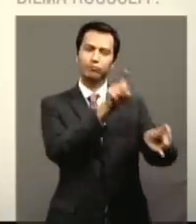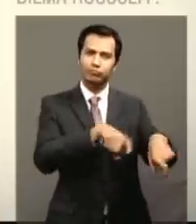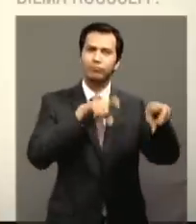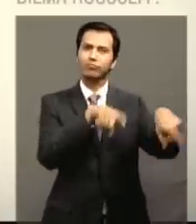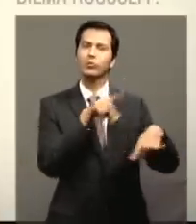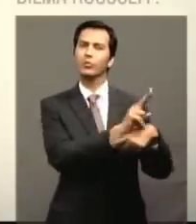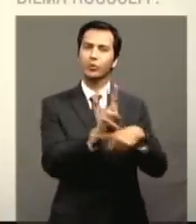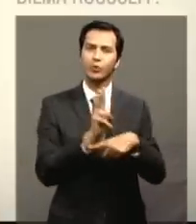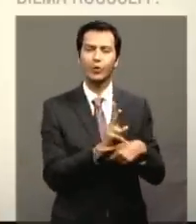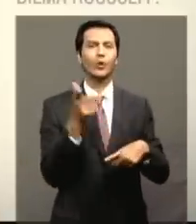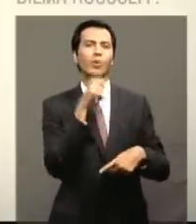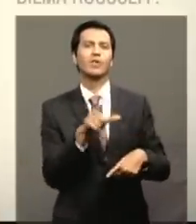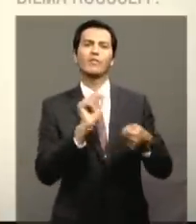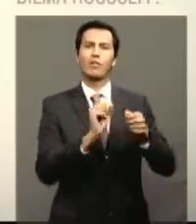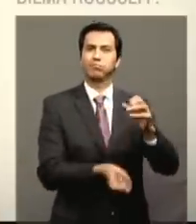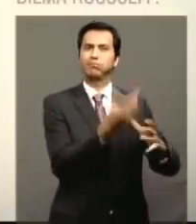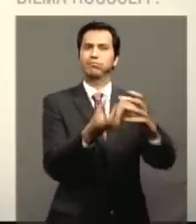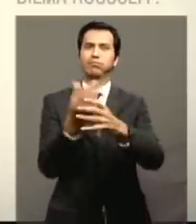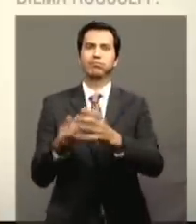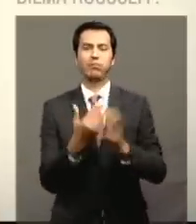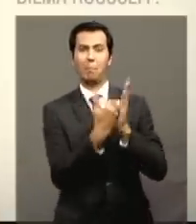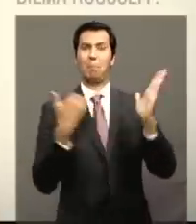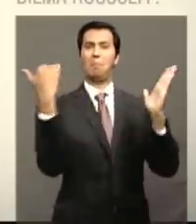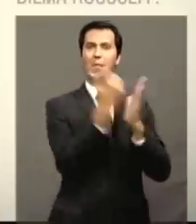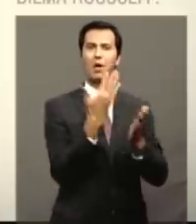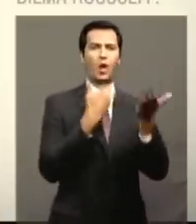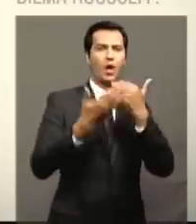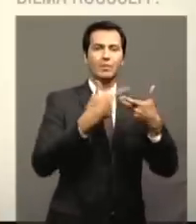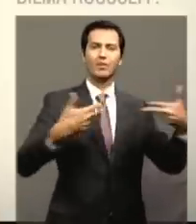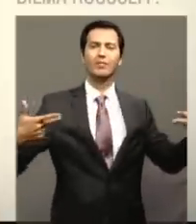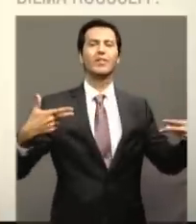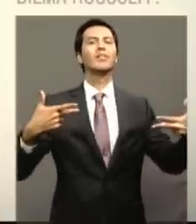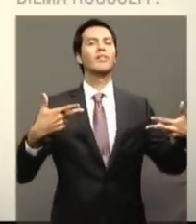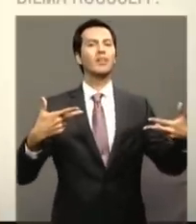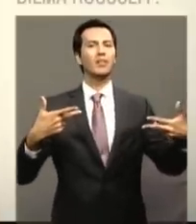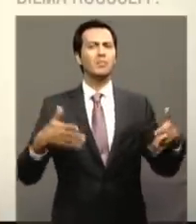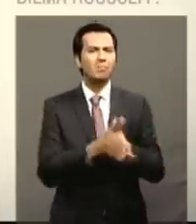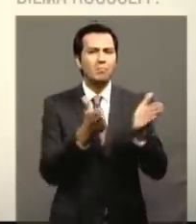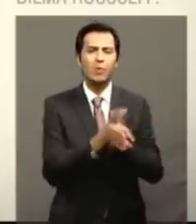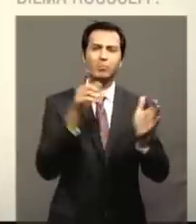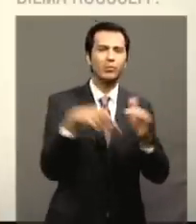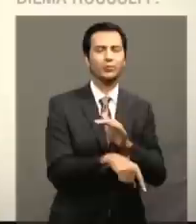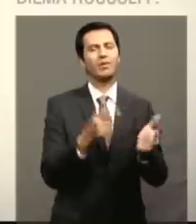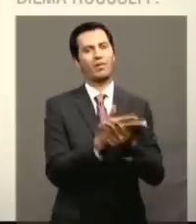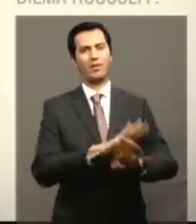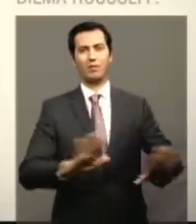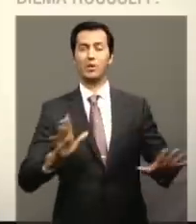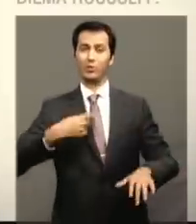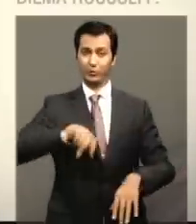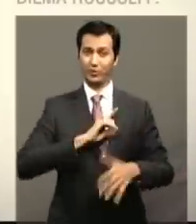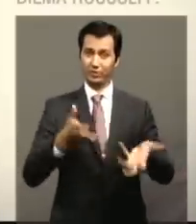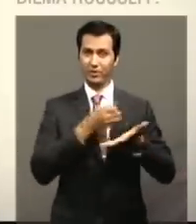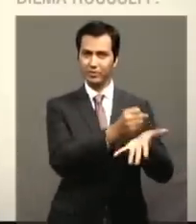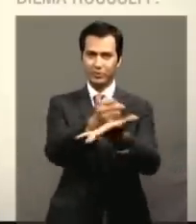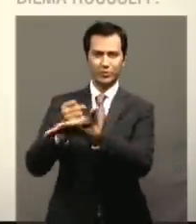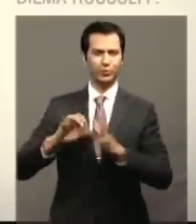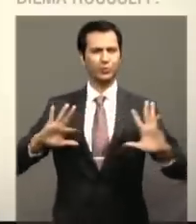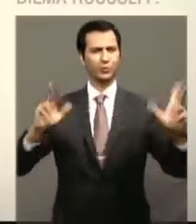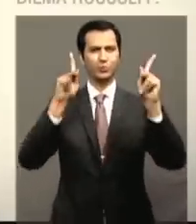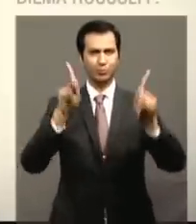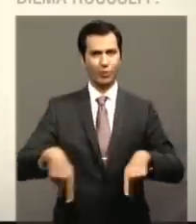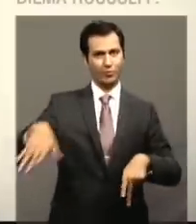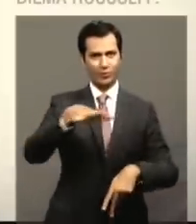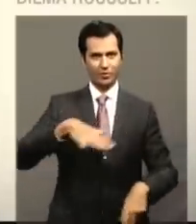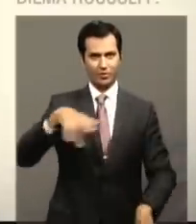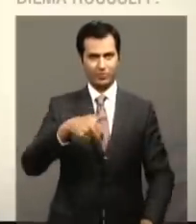sair da miséria com ele Luciano vamos garantir a todos os sertanejos o direito tão elementar e tão